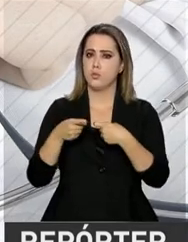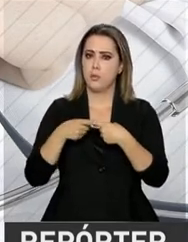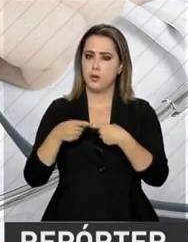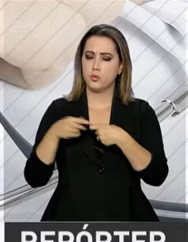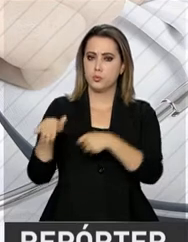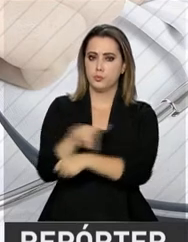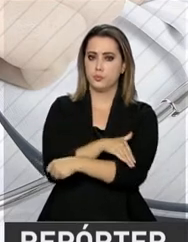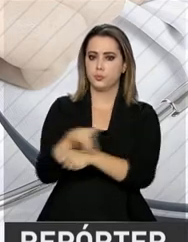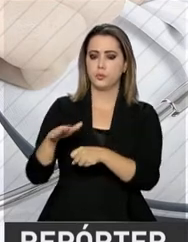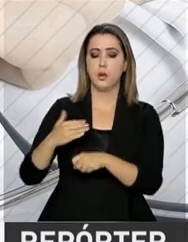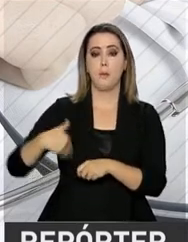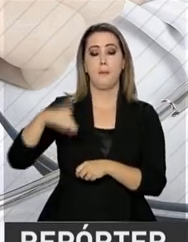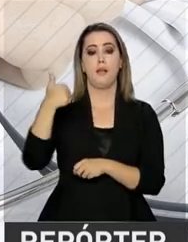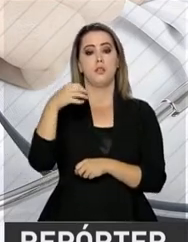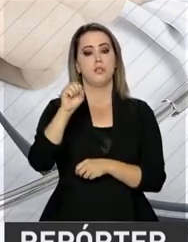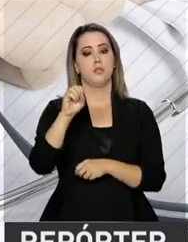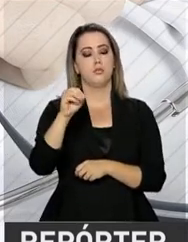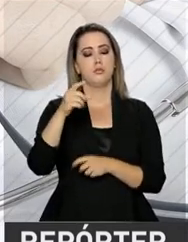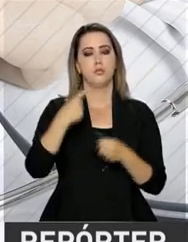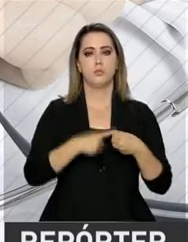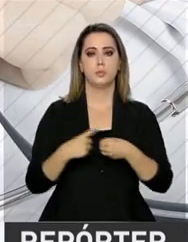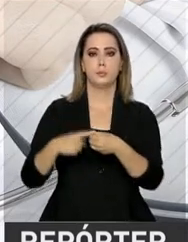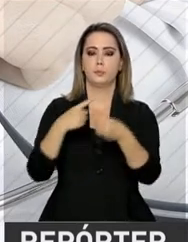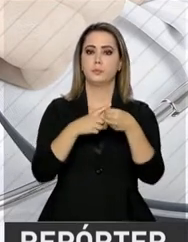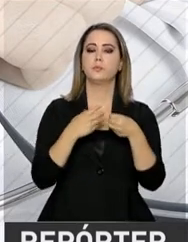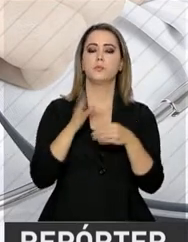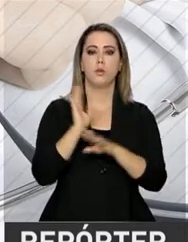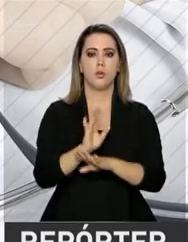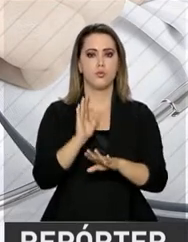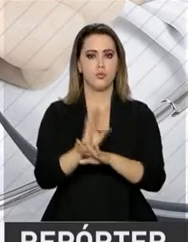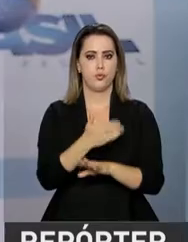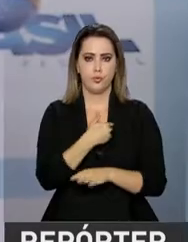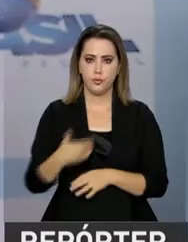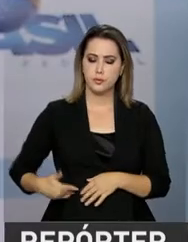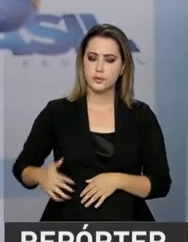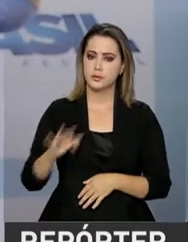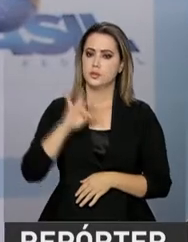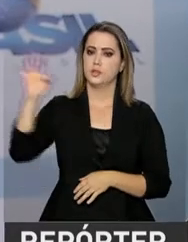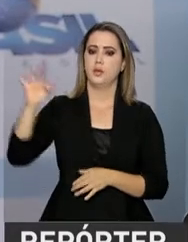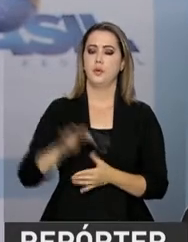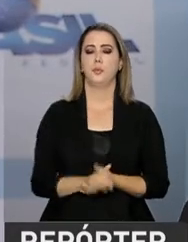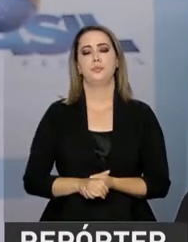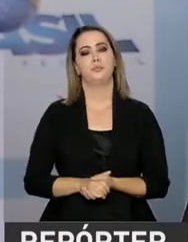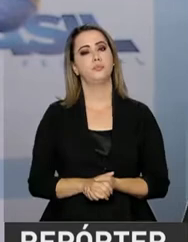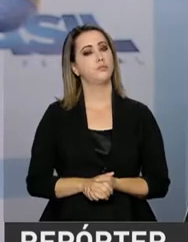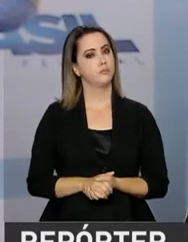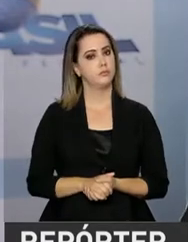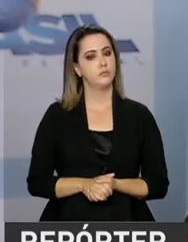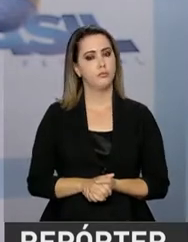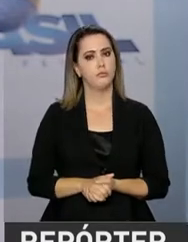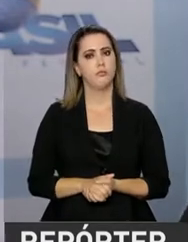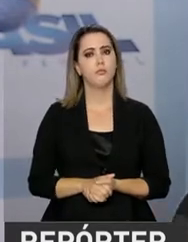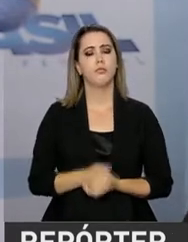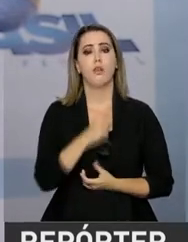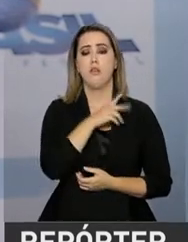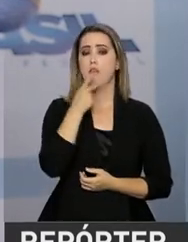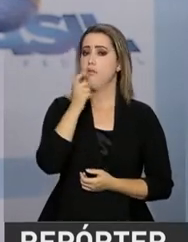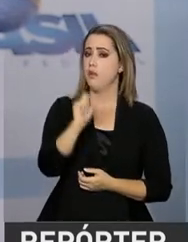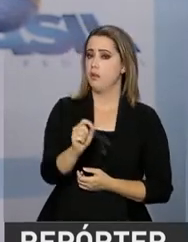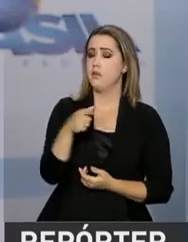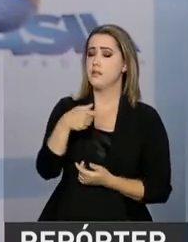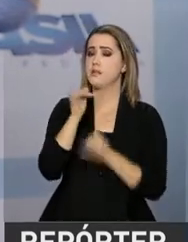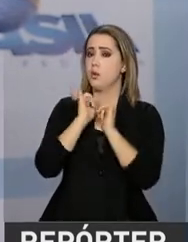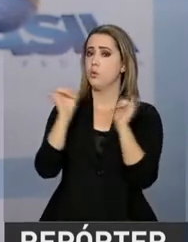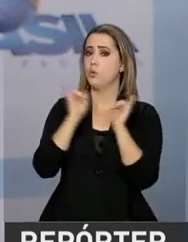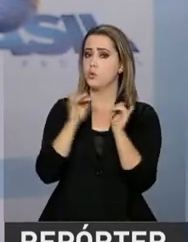cerca de 1.800 municípios deverão ser beneficiados com esse anúncio de hoje resgata o compromisso feito pelos